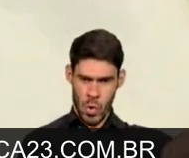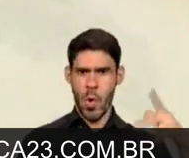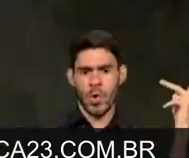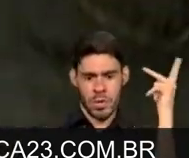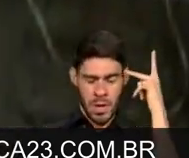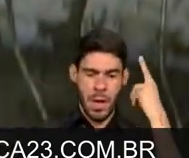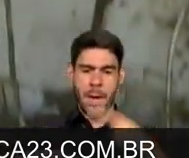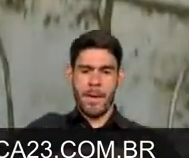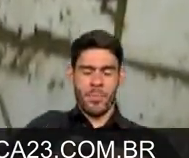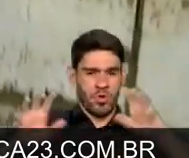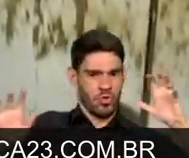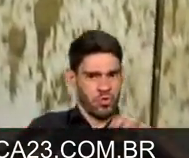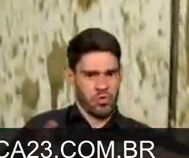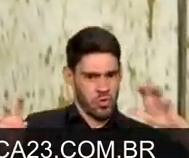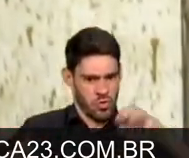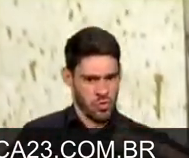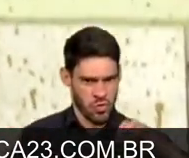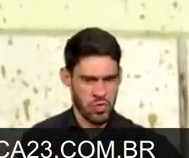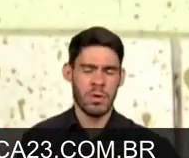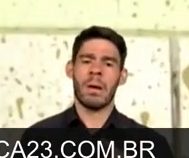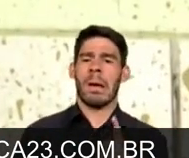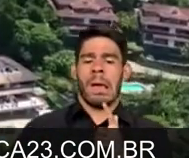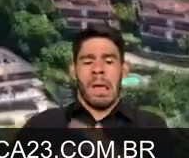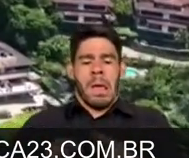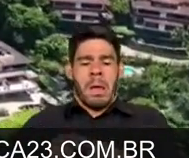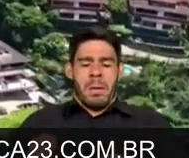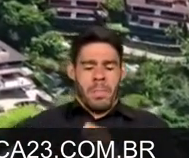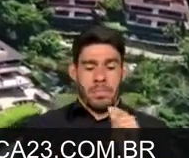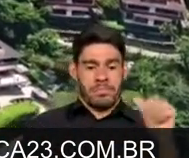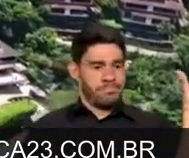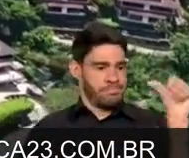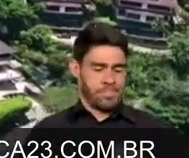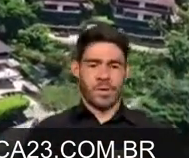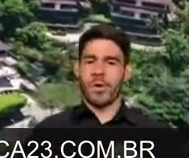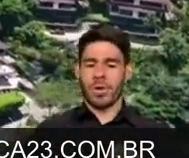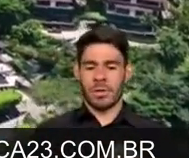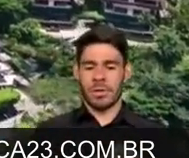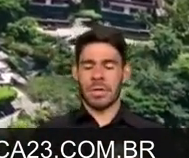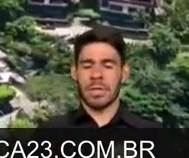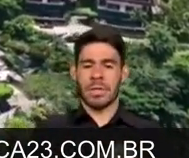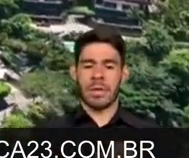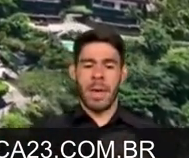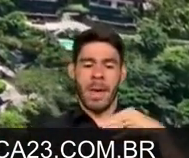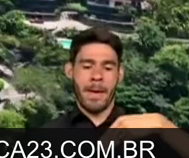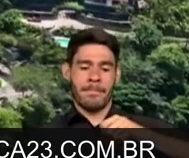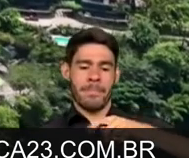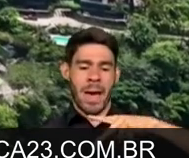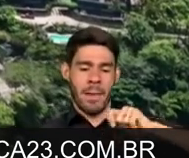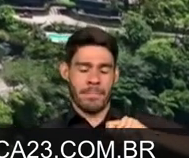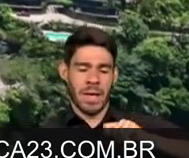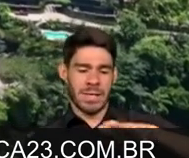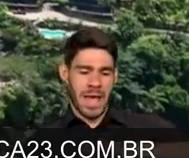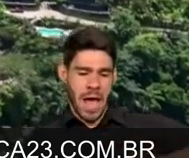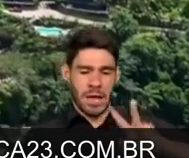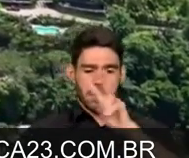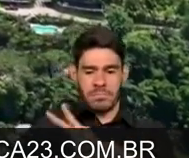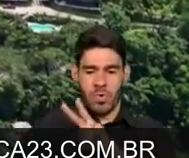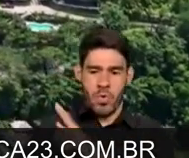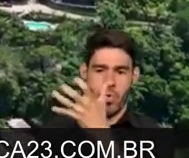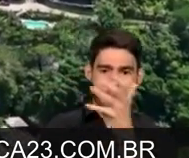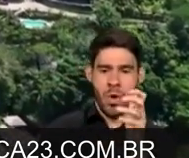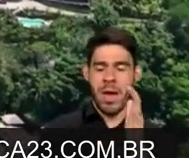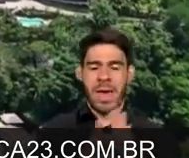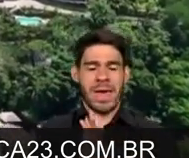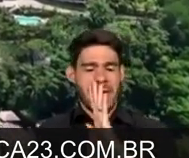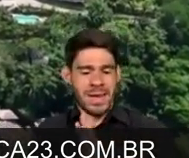das chuvas intensas. A tragédia teria sido ainda pior se uma APA, Área de Proteção Ambiental, não